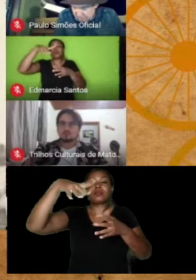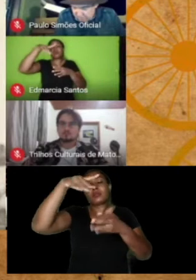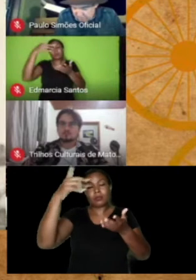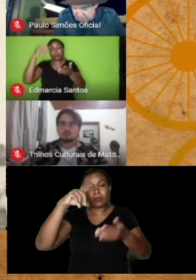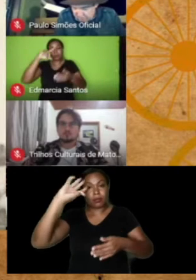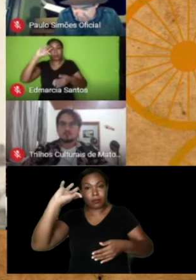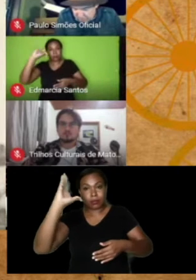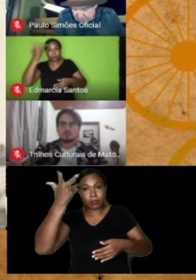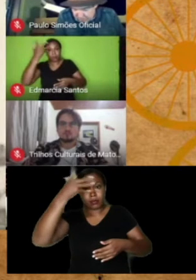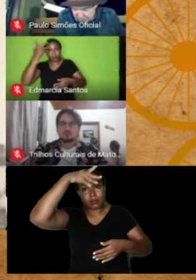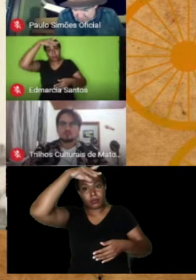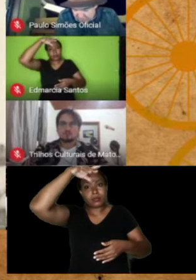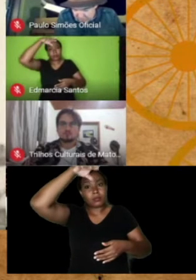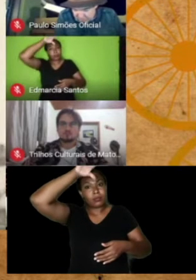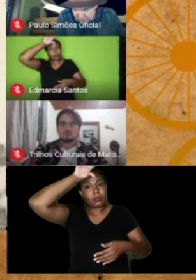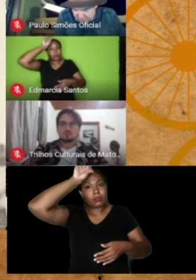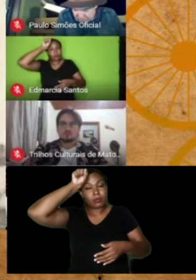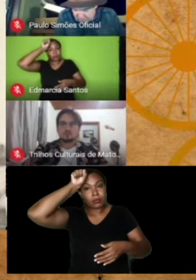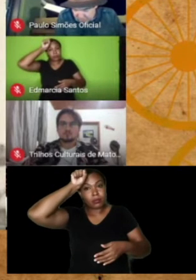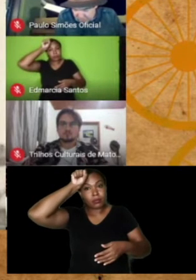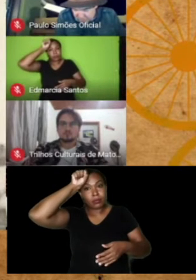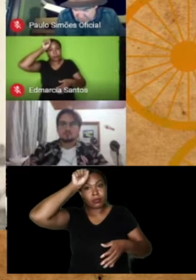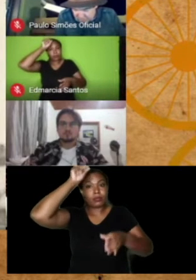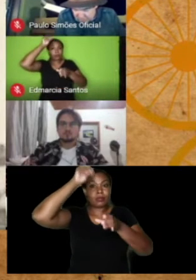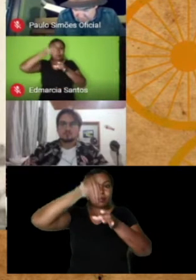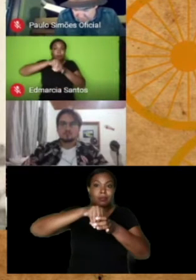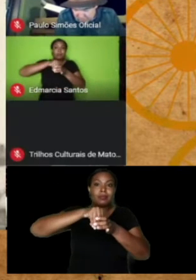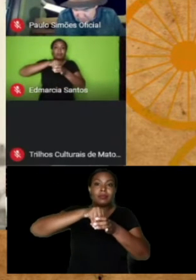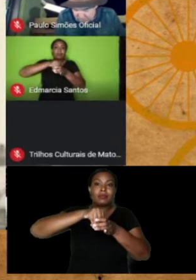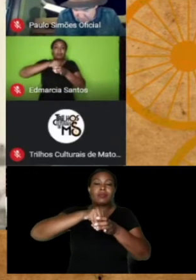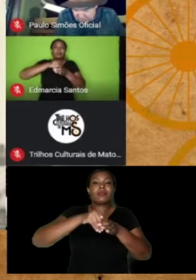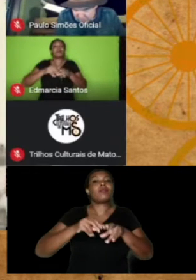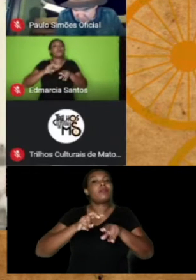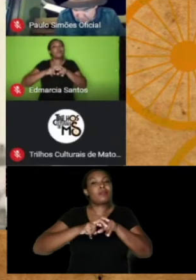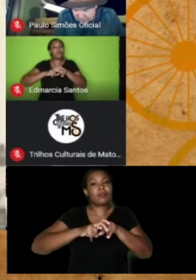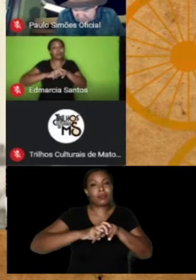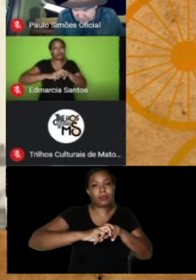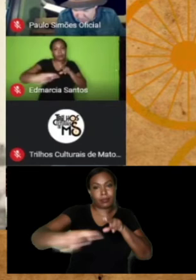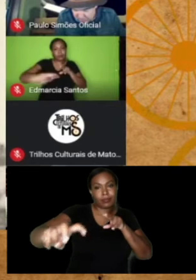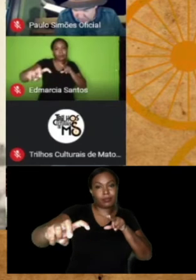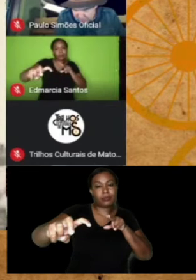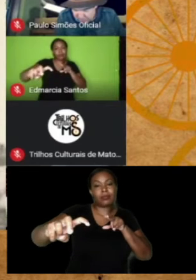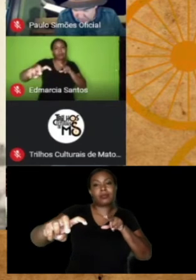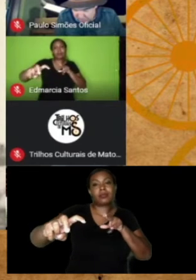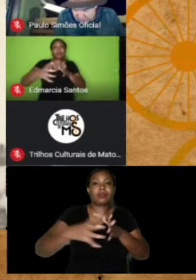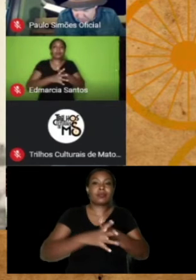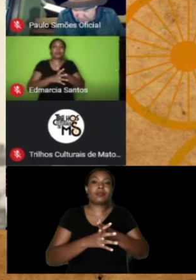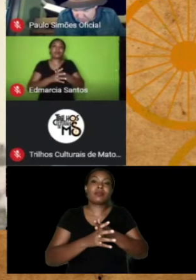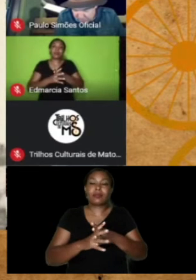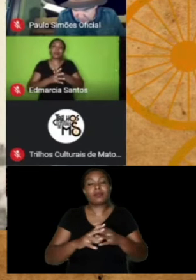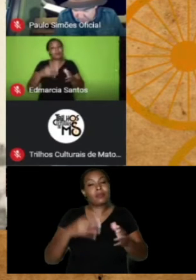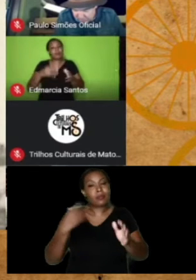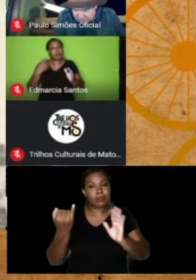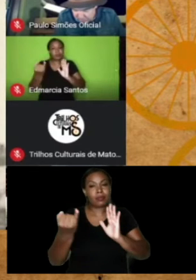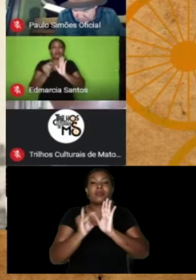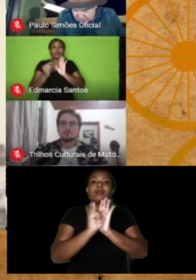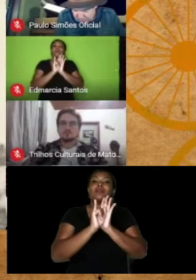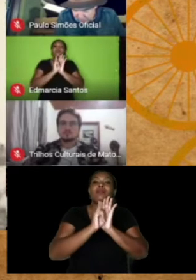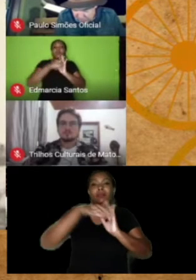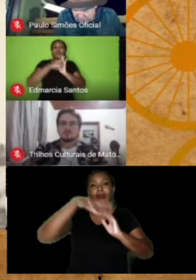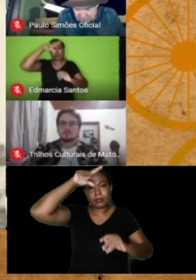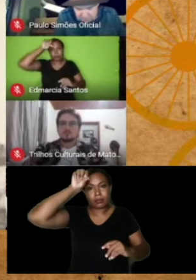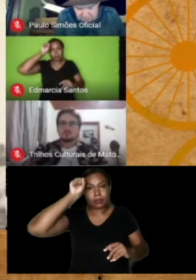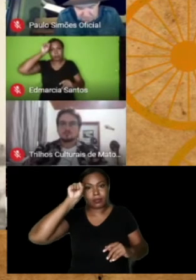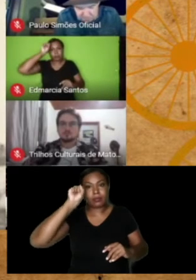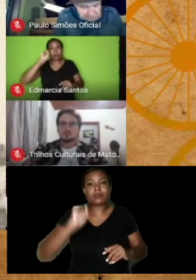Grosso. A ferrovia, para nós, ela faz parte dessa gênese sul-mato-grossense. E o que